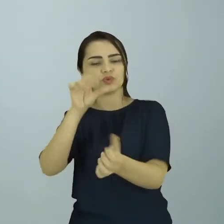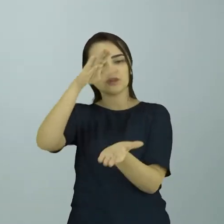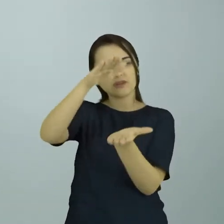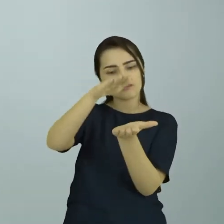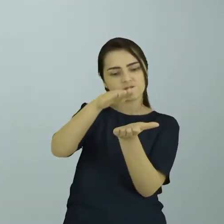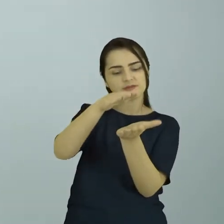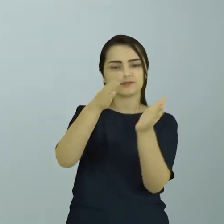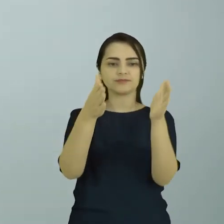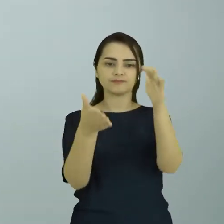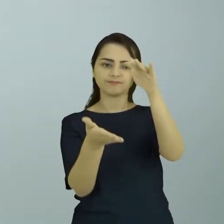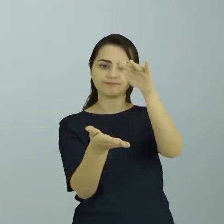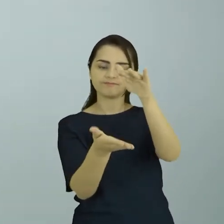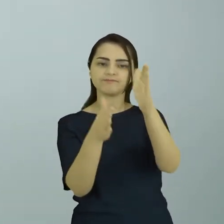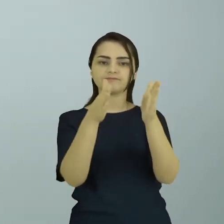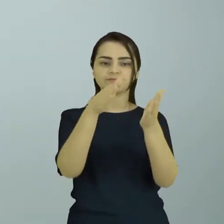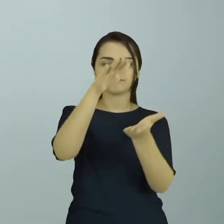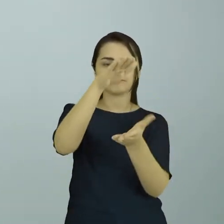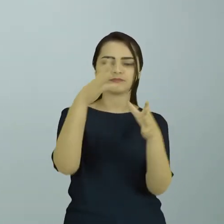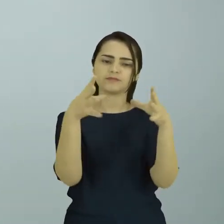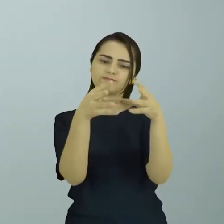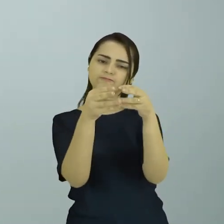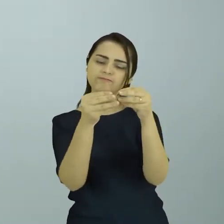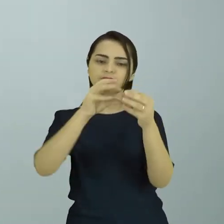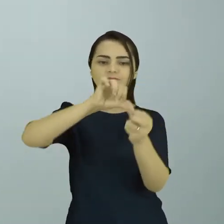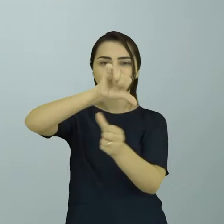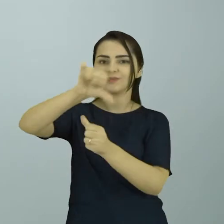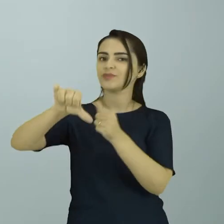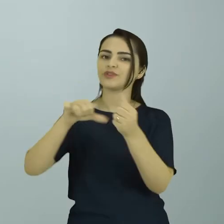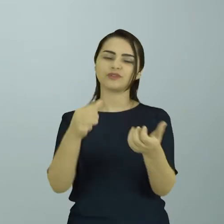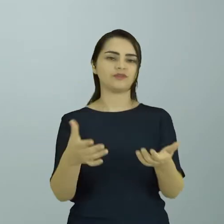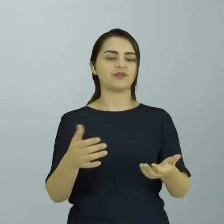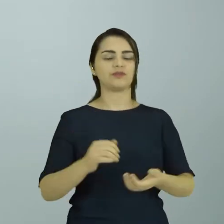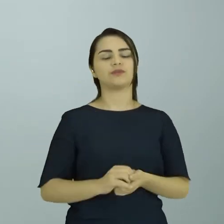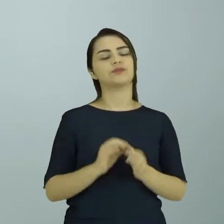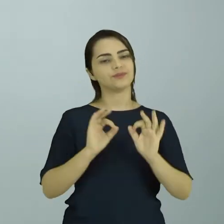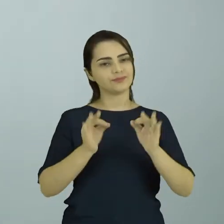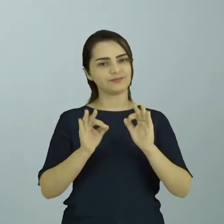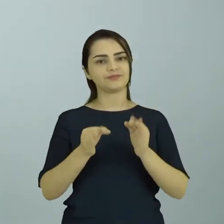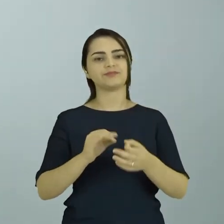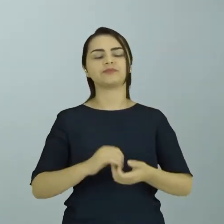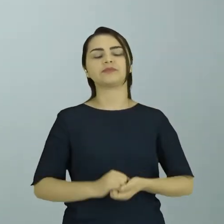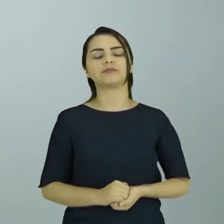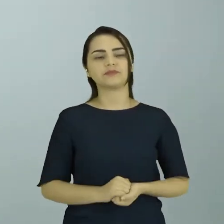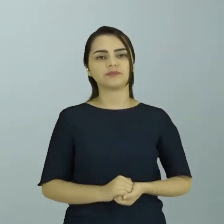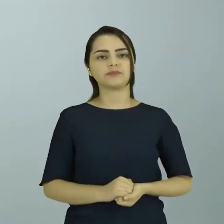desse objeto, desse corpo, dessa matéria, desse material, certo?